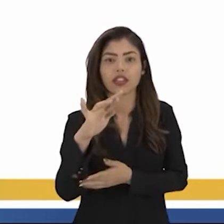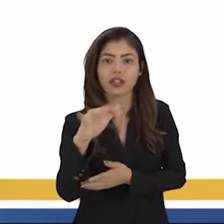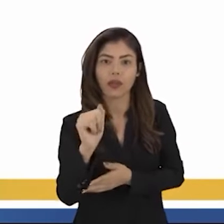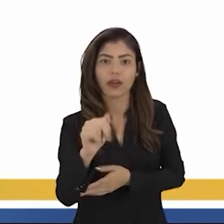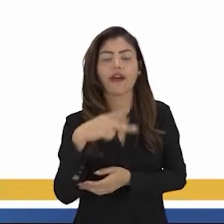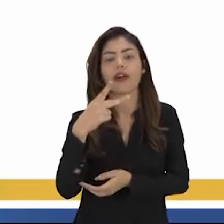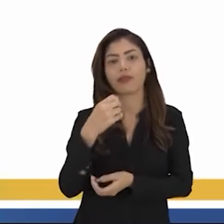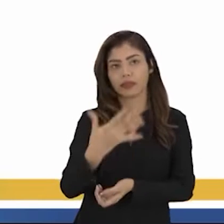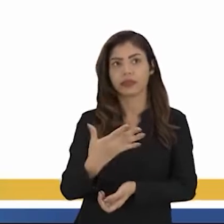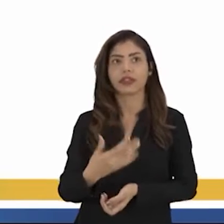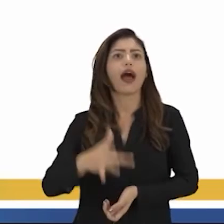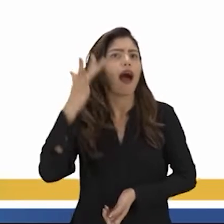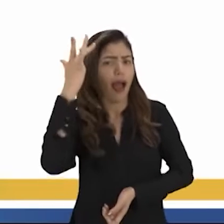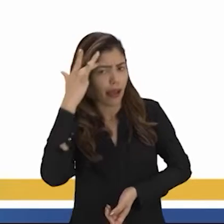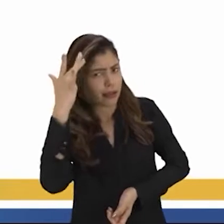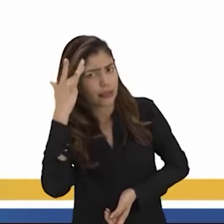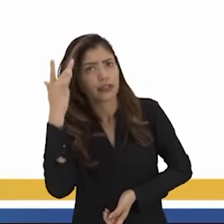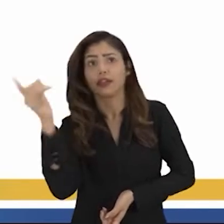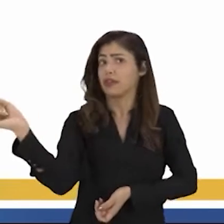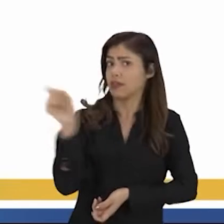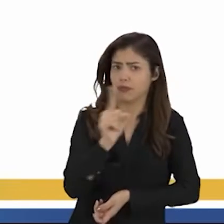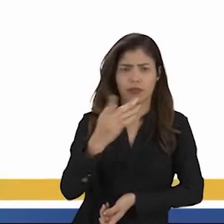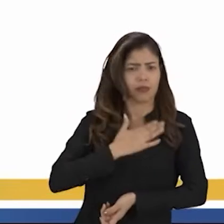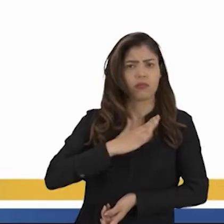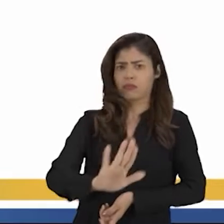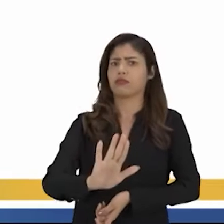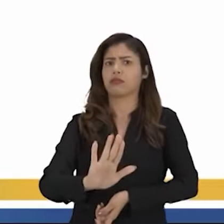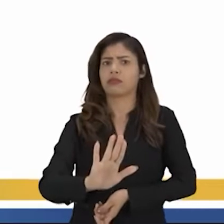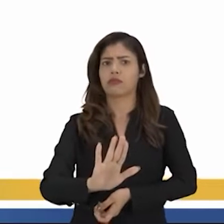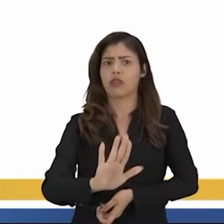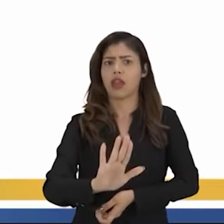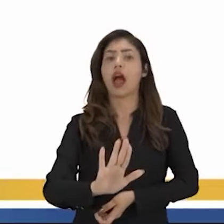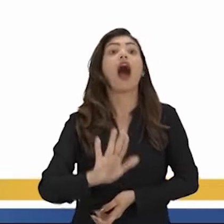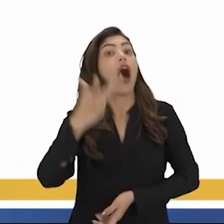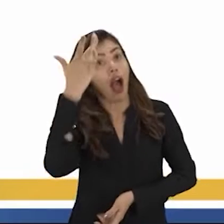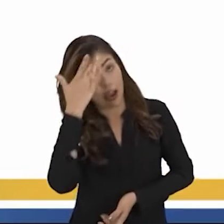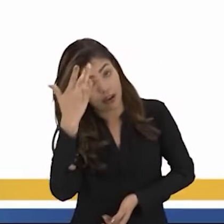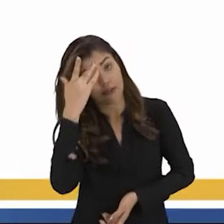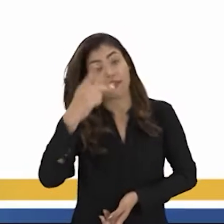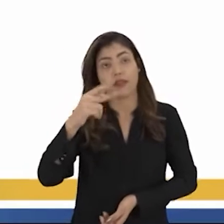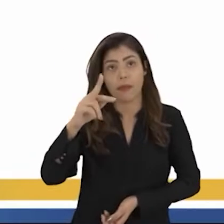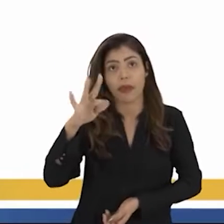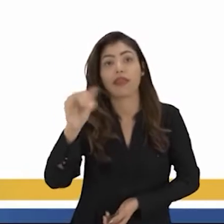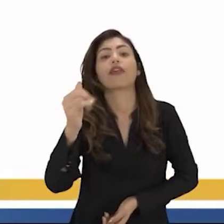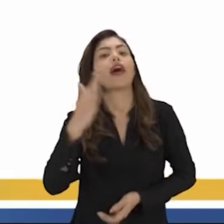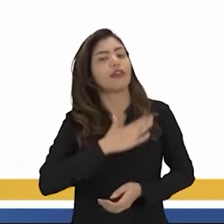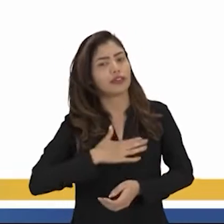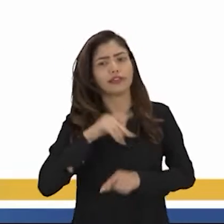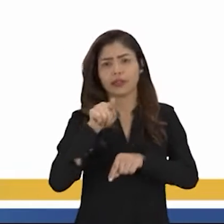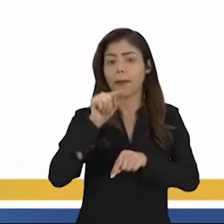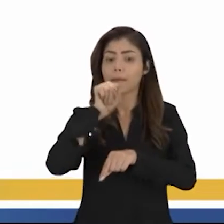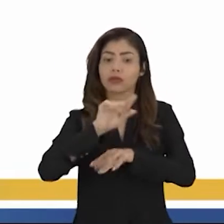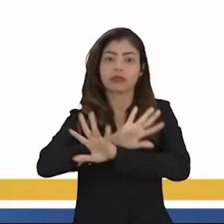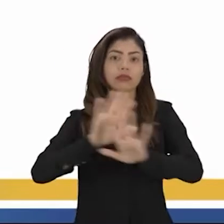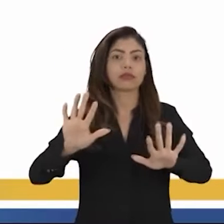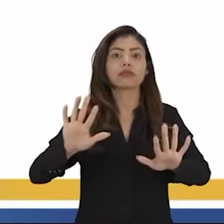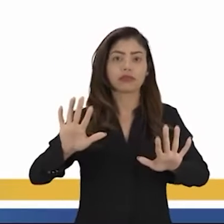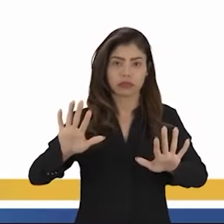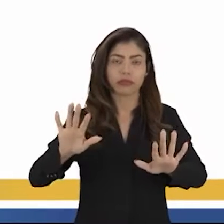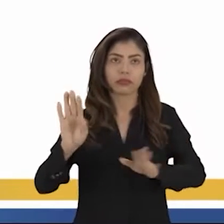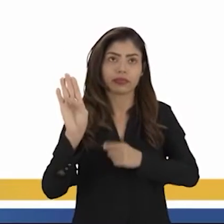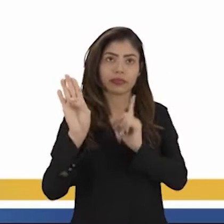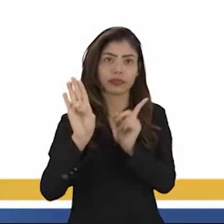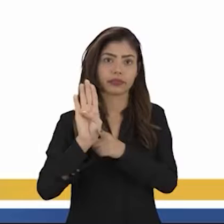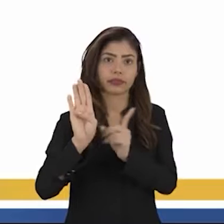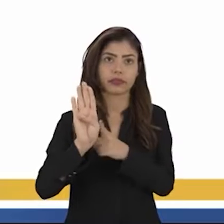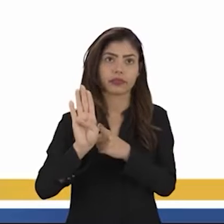uma declaração. Acho que Pedro não está gostando de você. Acho que Pedro está gostando de você. Ponto.